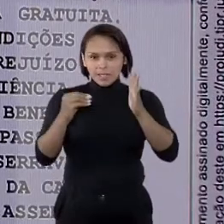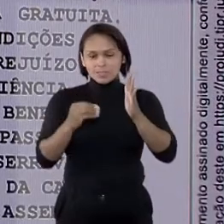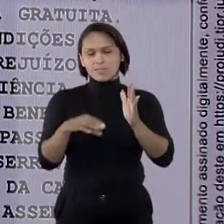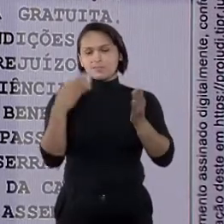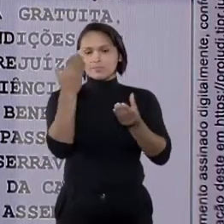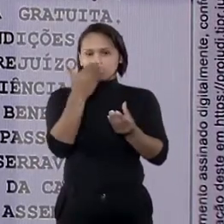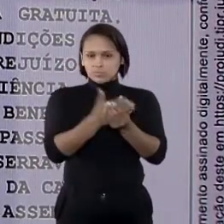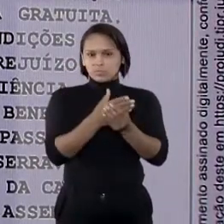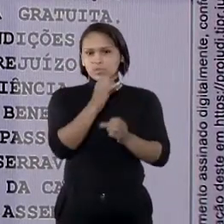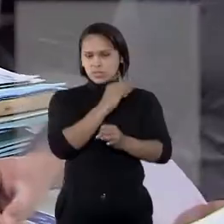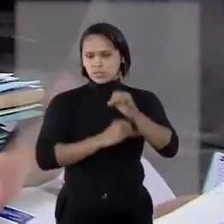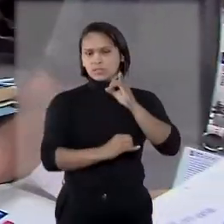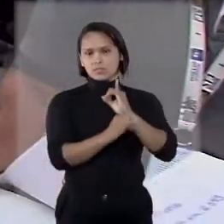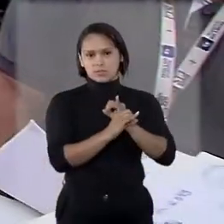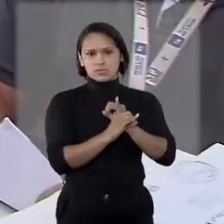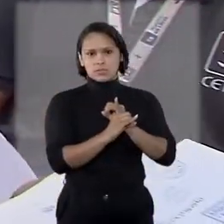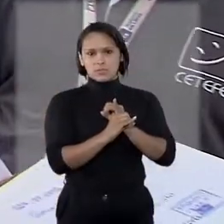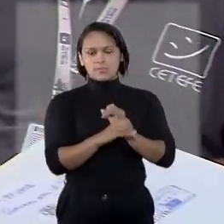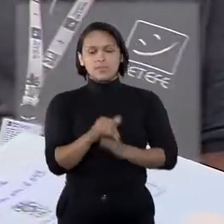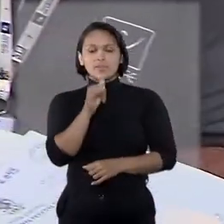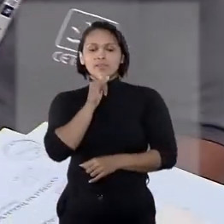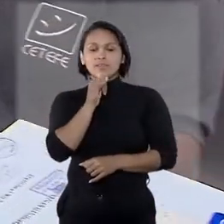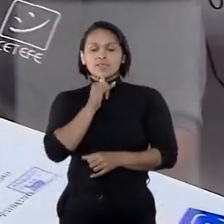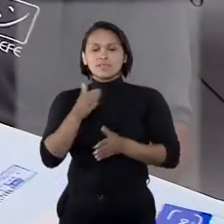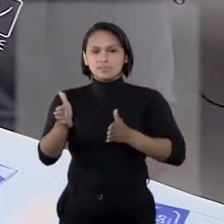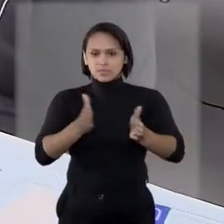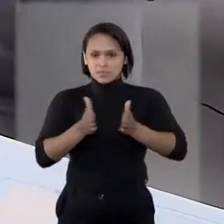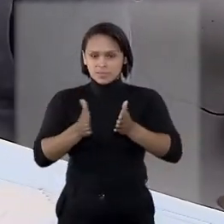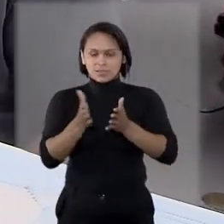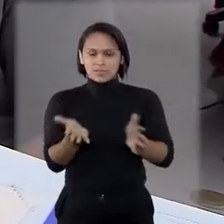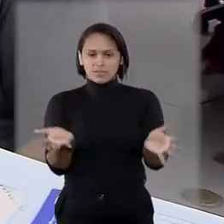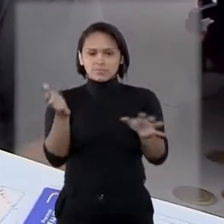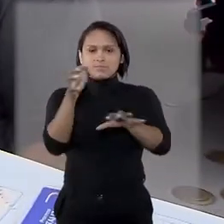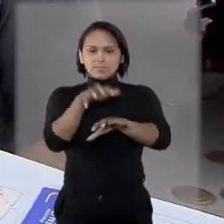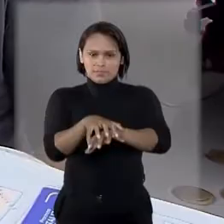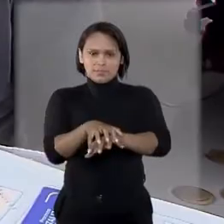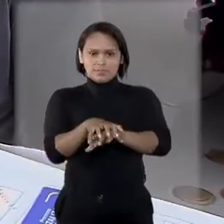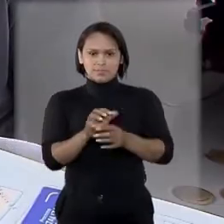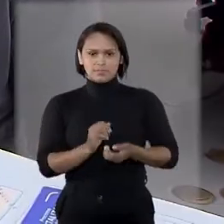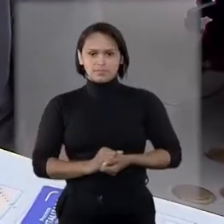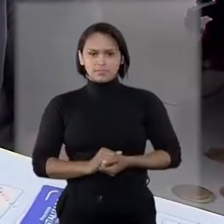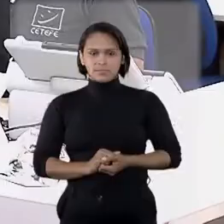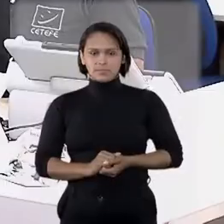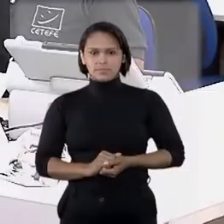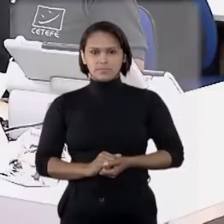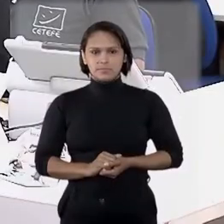judicial eletrônico e exemplo de acessibilidade e inclusão social.